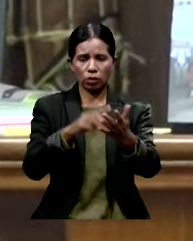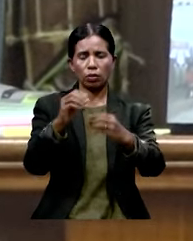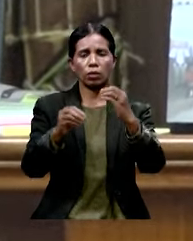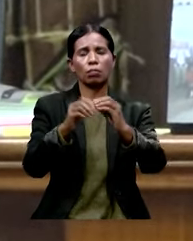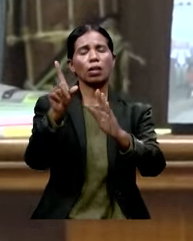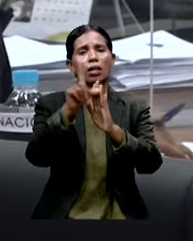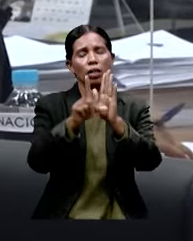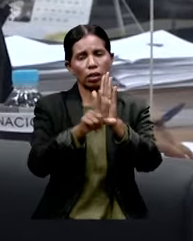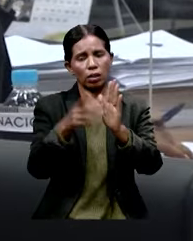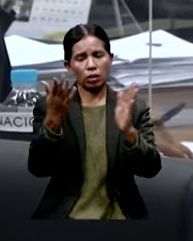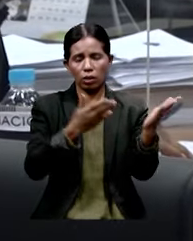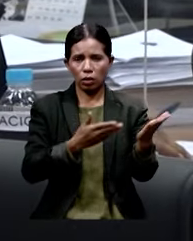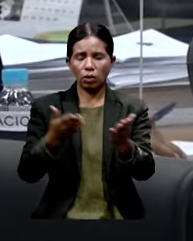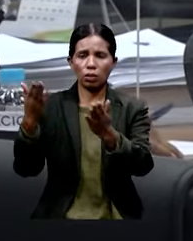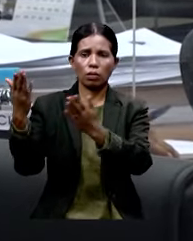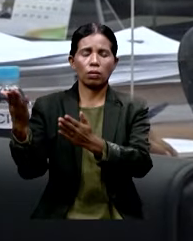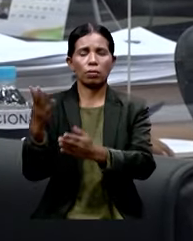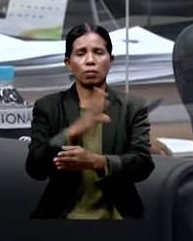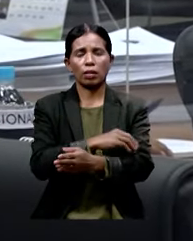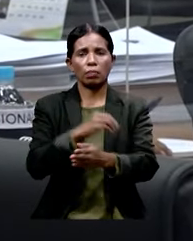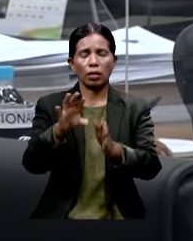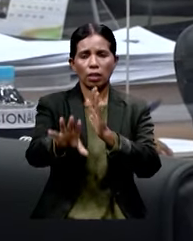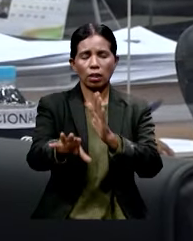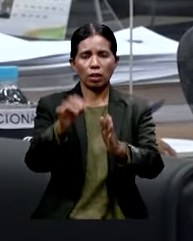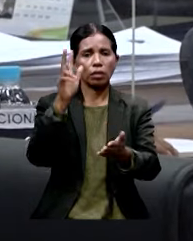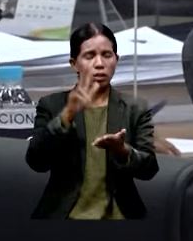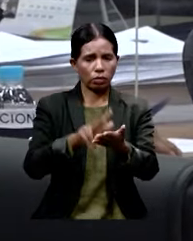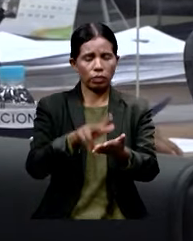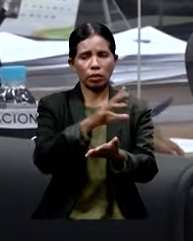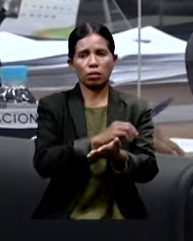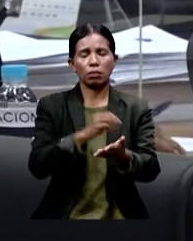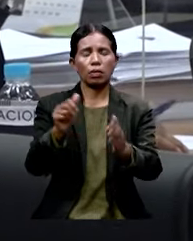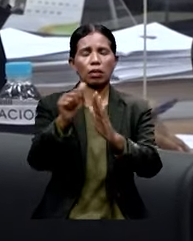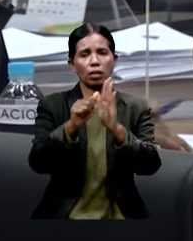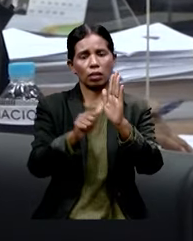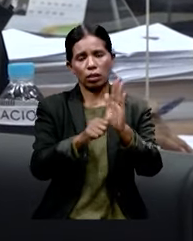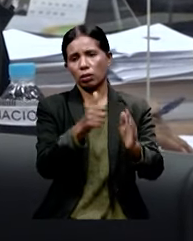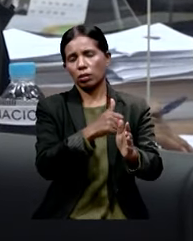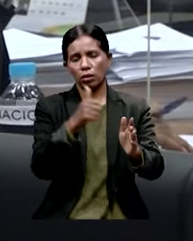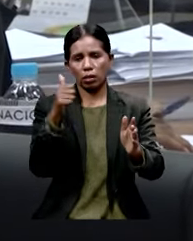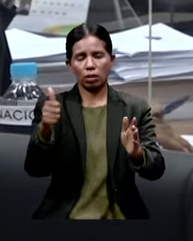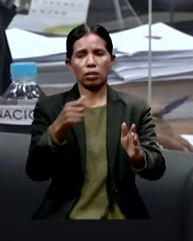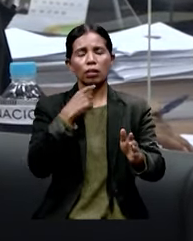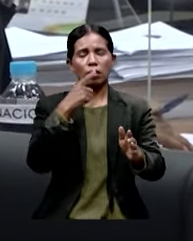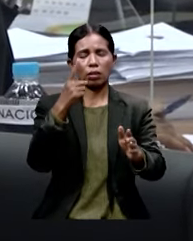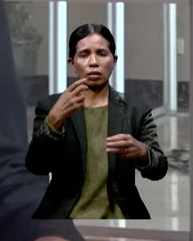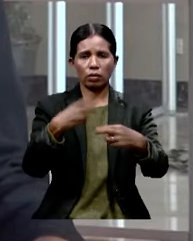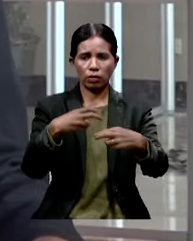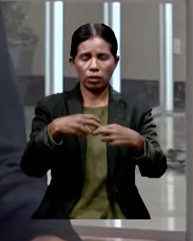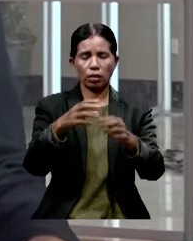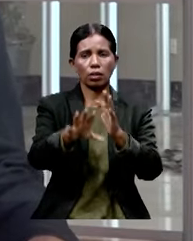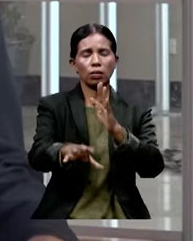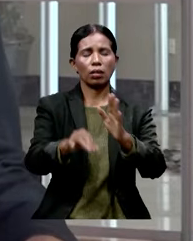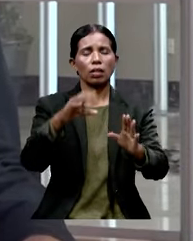refere, onde haruca para o órgão legislativo, onde é belejeta na ratificação para o artigo balão, onde é considerado difícil ato o comissário